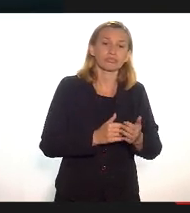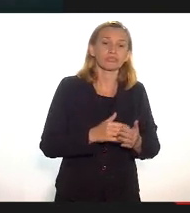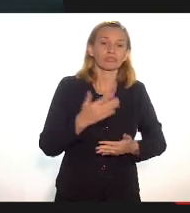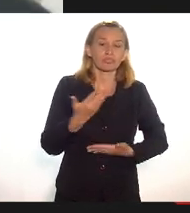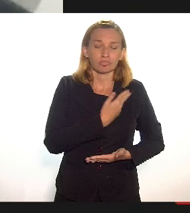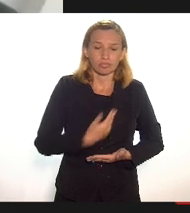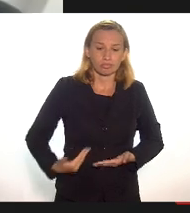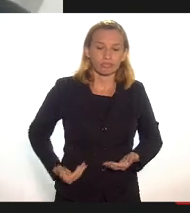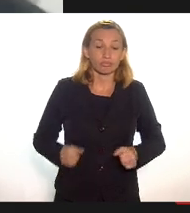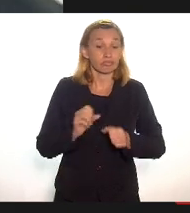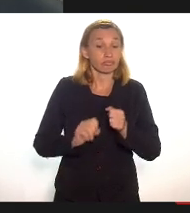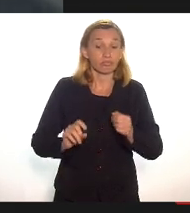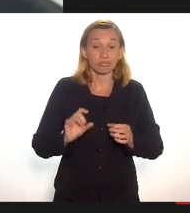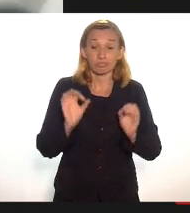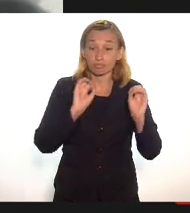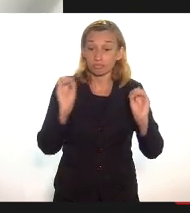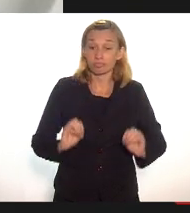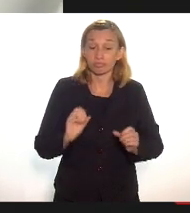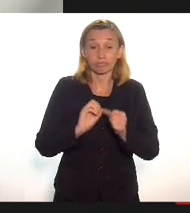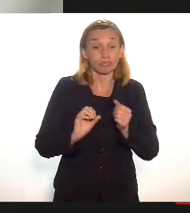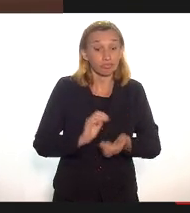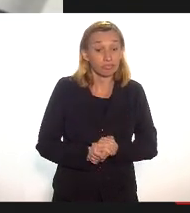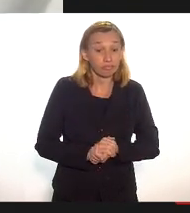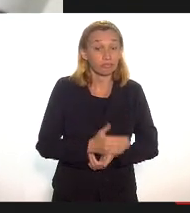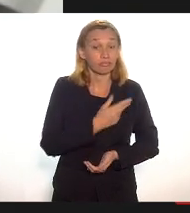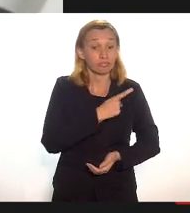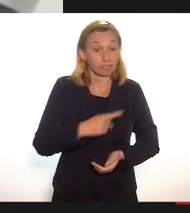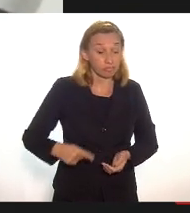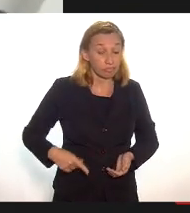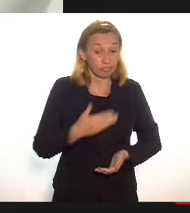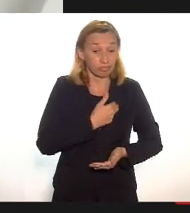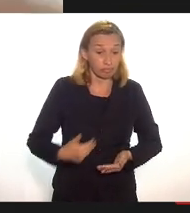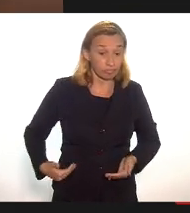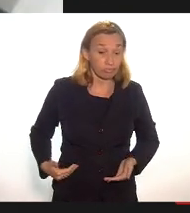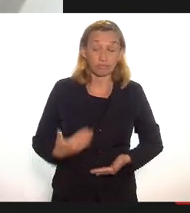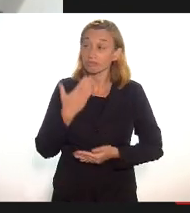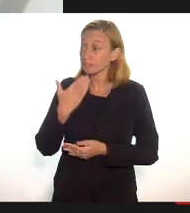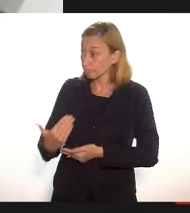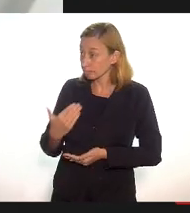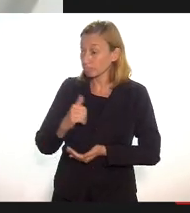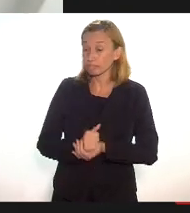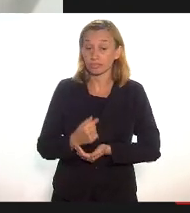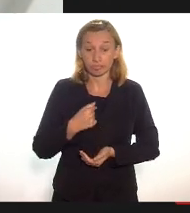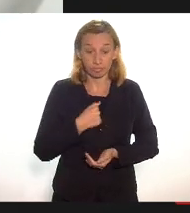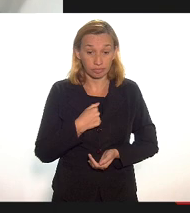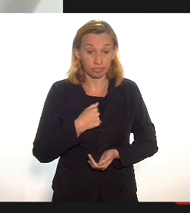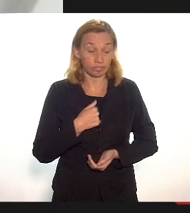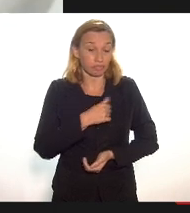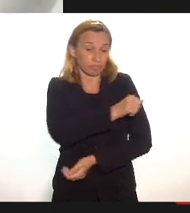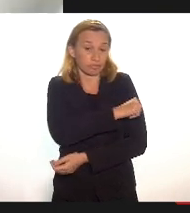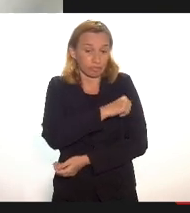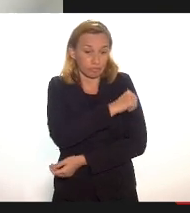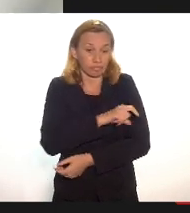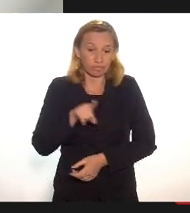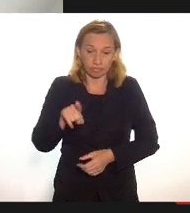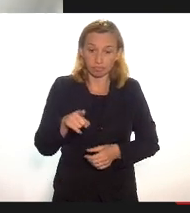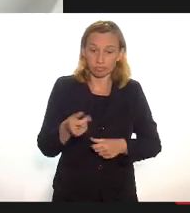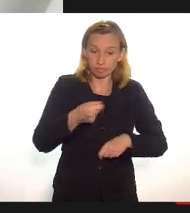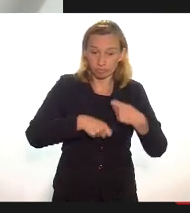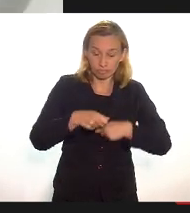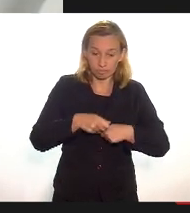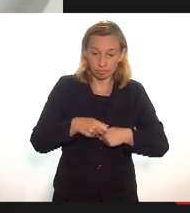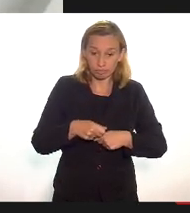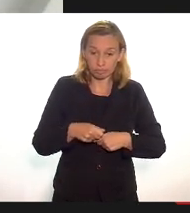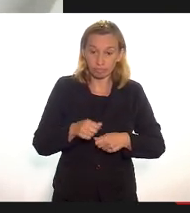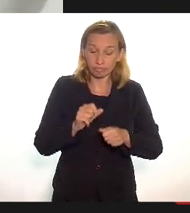a partir do presidente da República. Então, nós temos que fazer, quero sugerir isto, eu, Rejane, que você está hoje nessa coordenação,